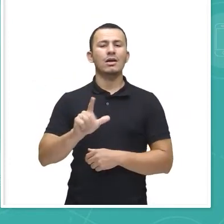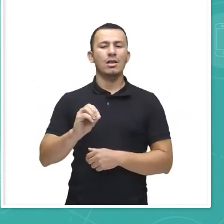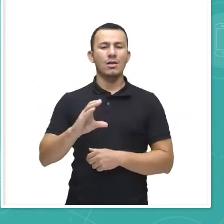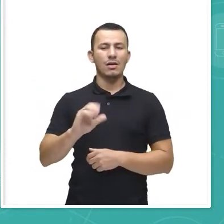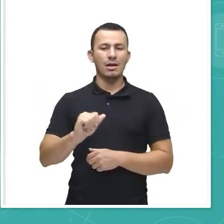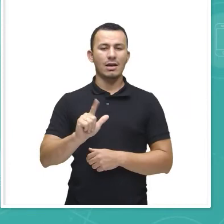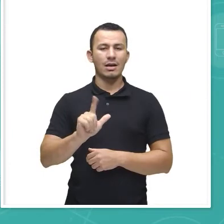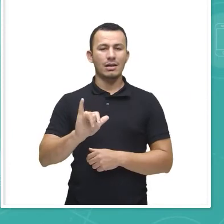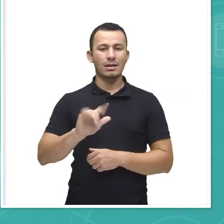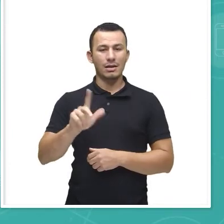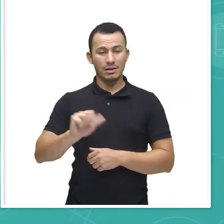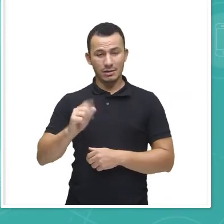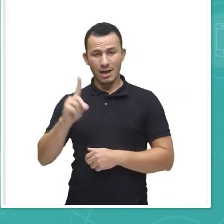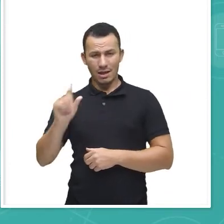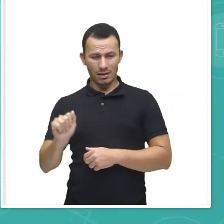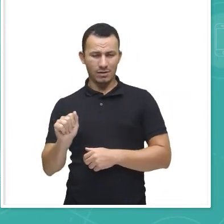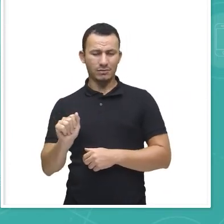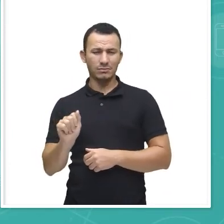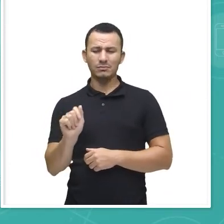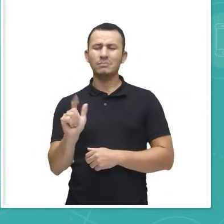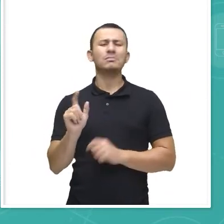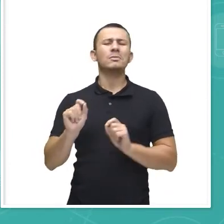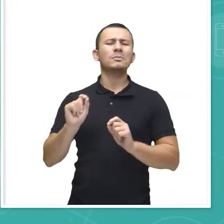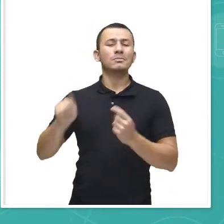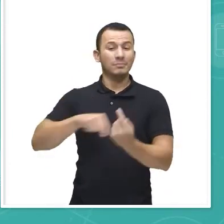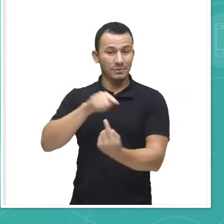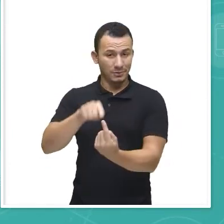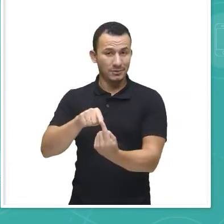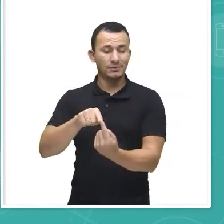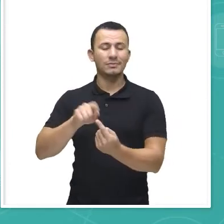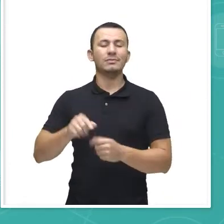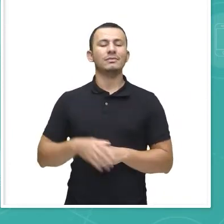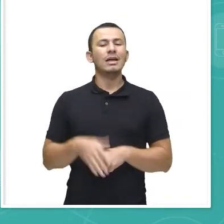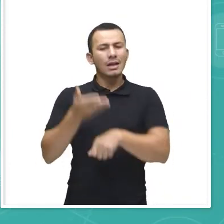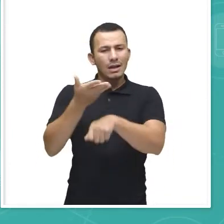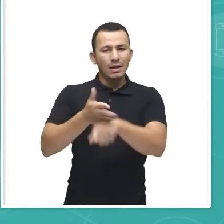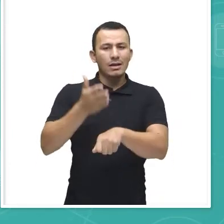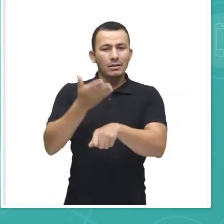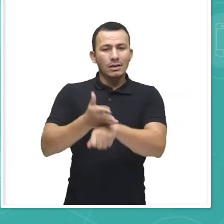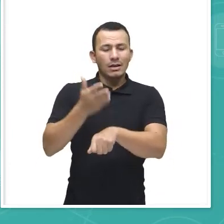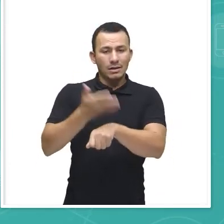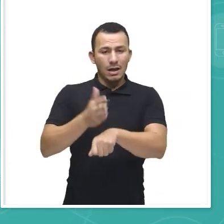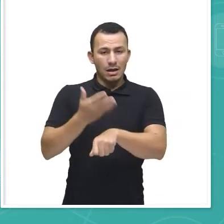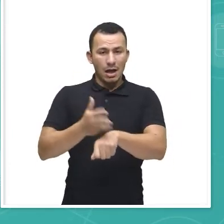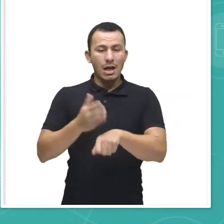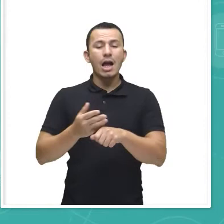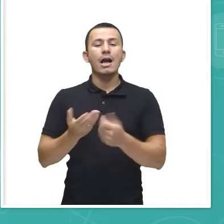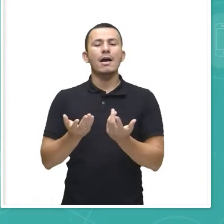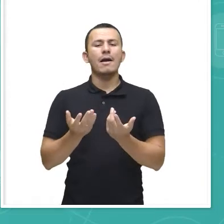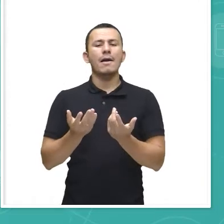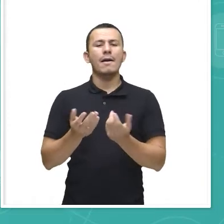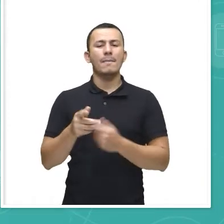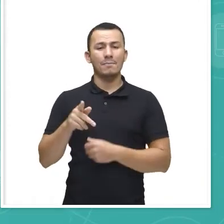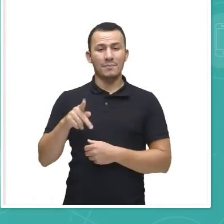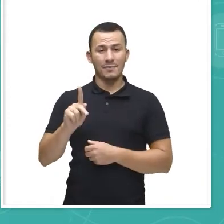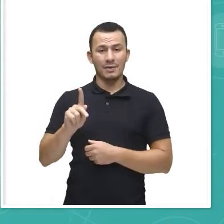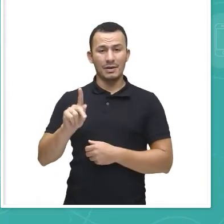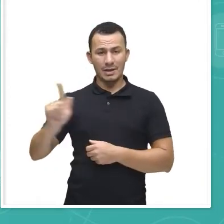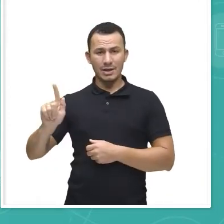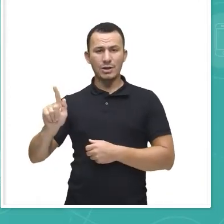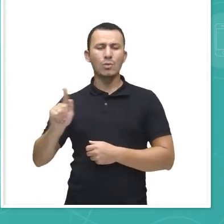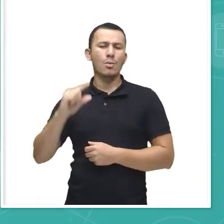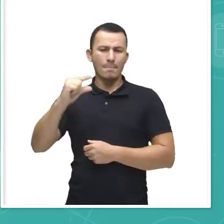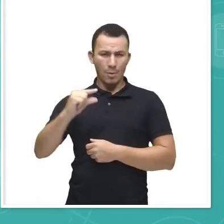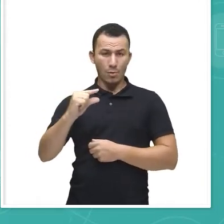localizada tem como principal fundamento realizar exercícios com baixa carga, mas